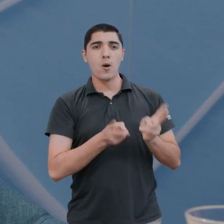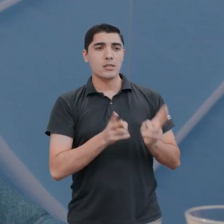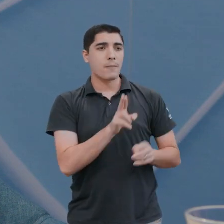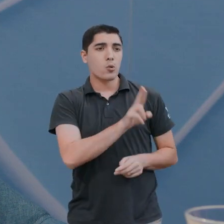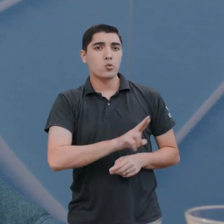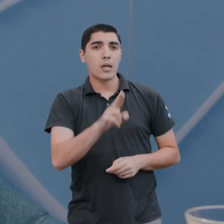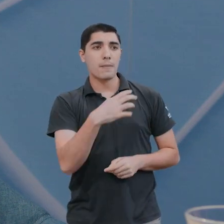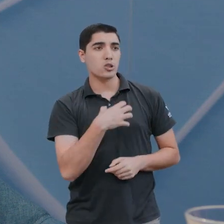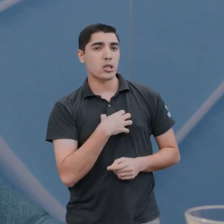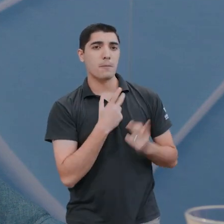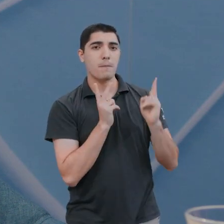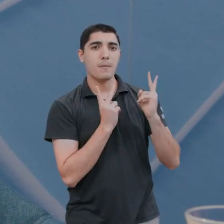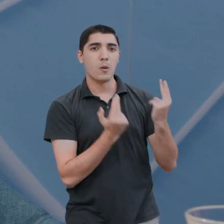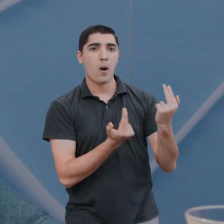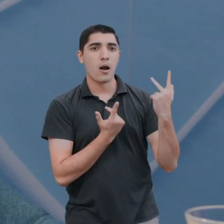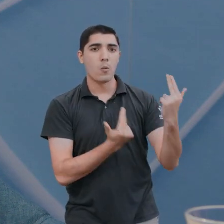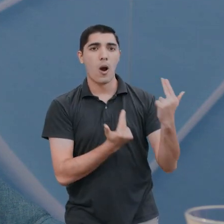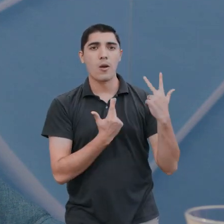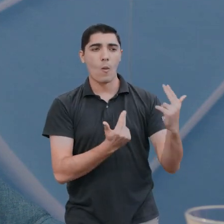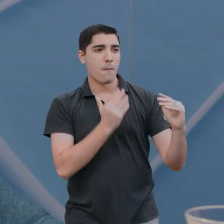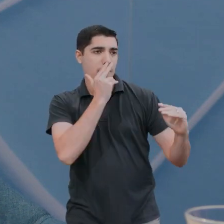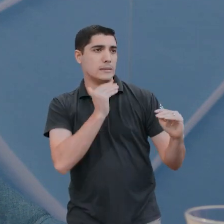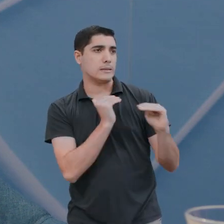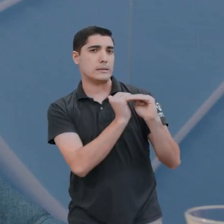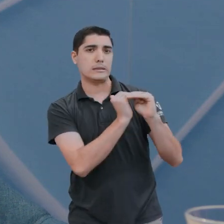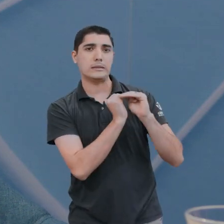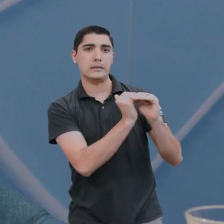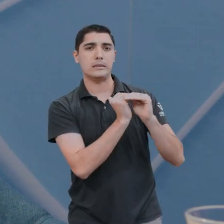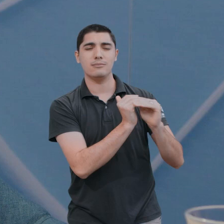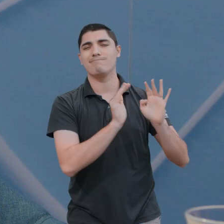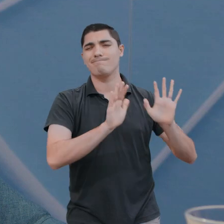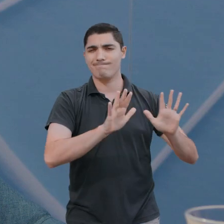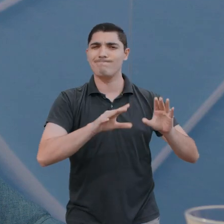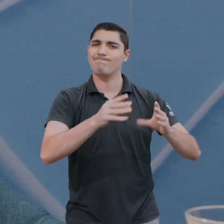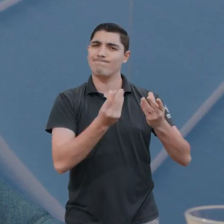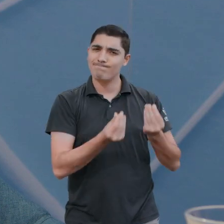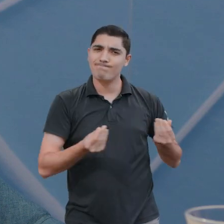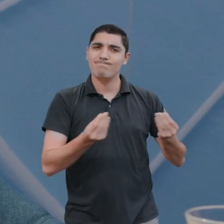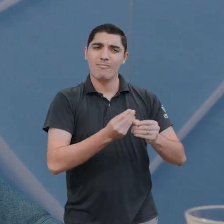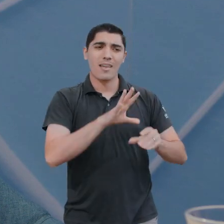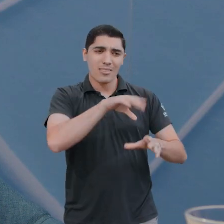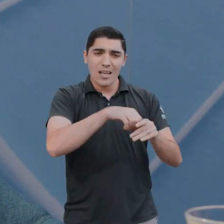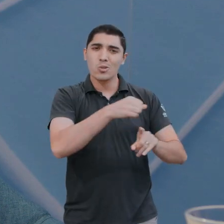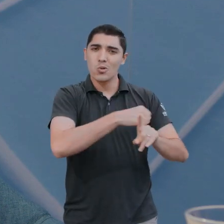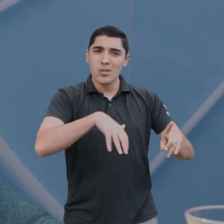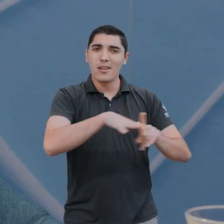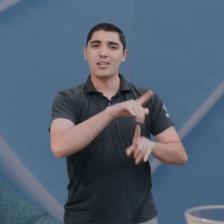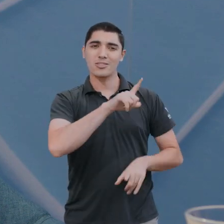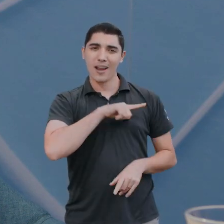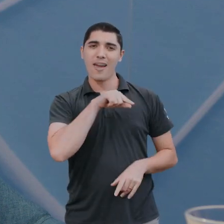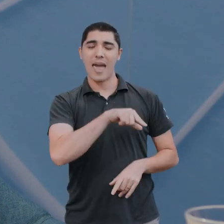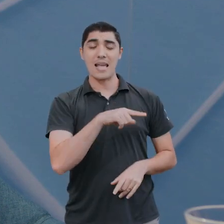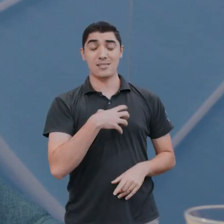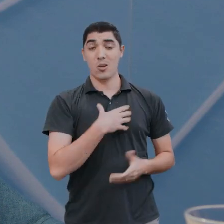a mesma métrica. Então é uma pressão que a gente sente mesmo dentro da sociedade e é uma pressão que está